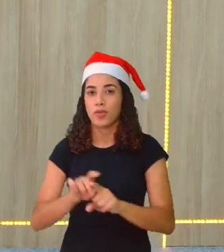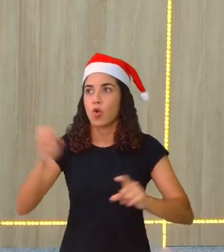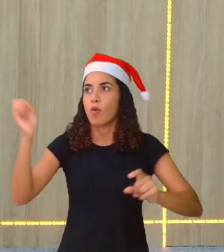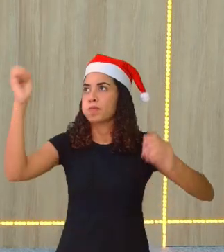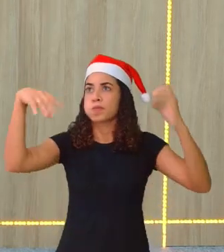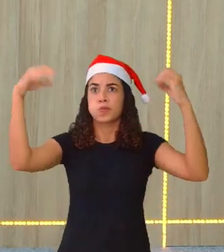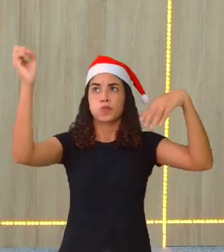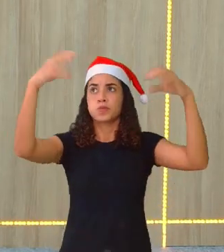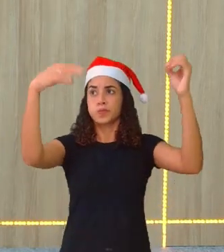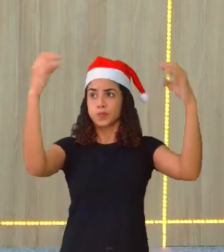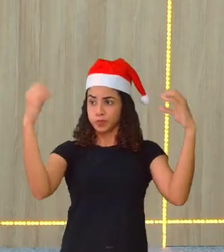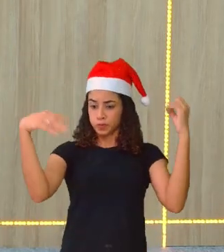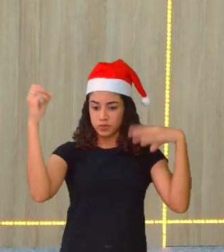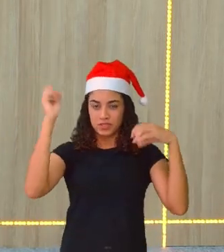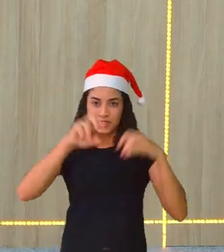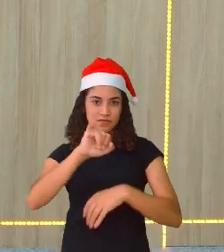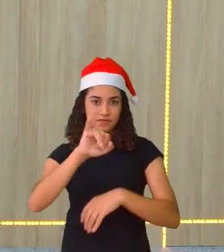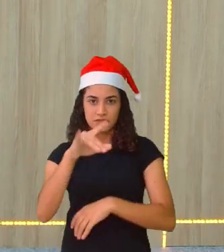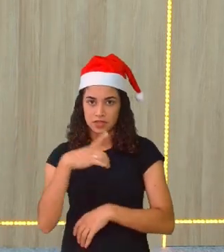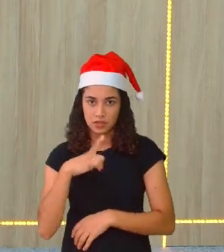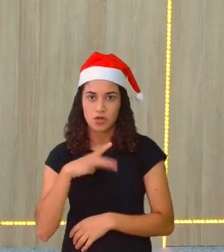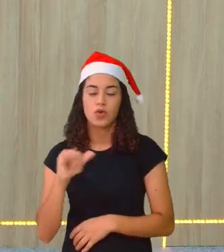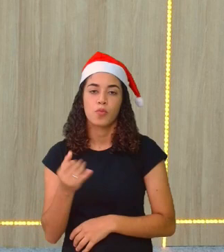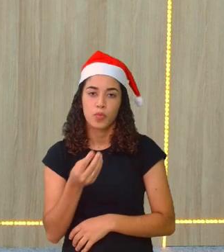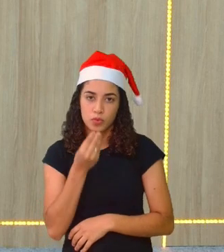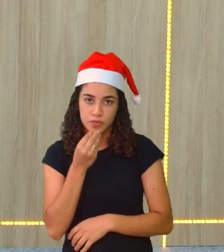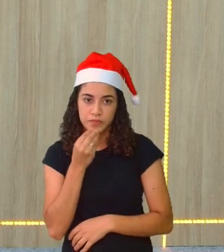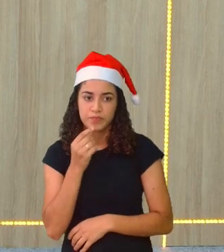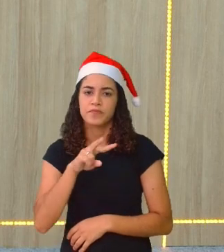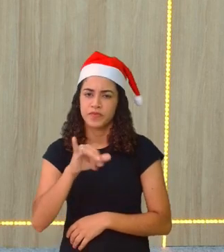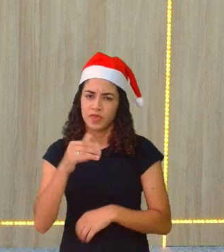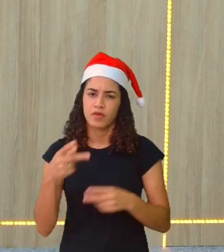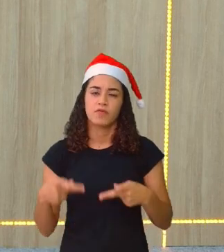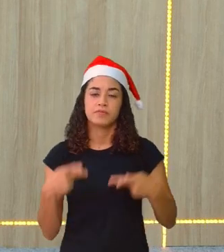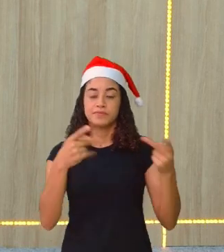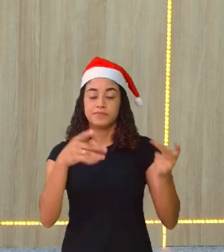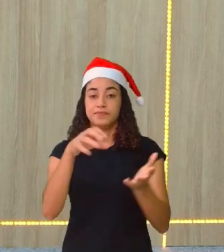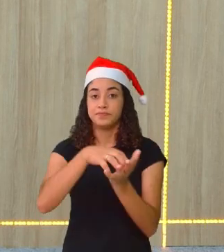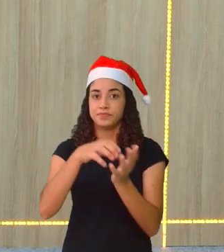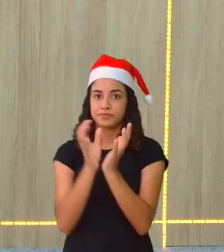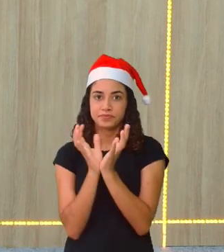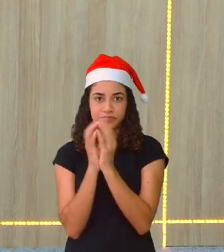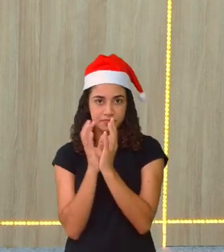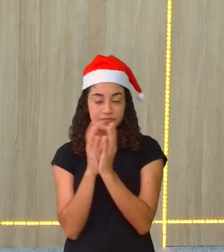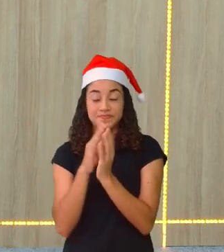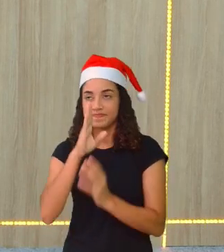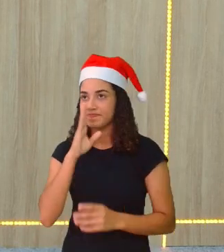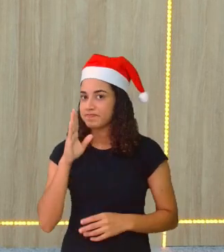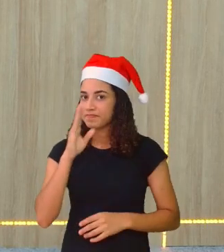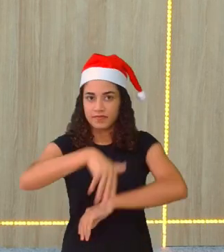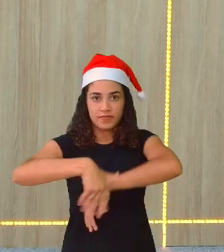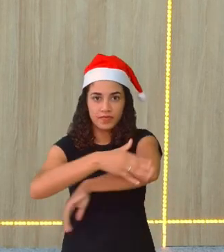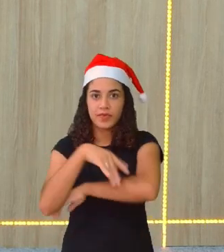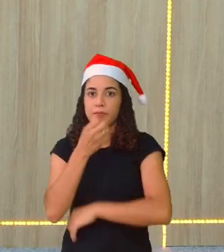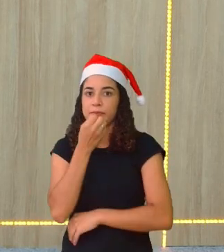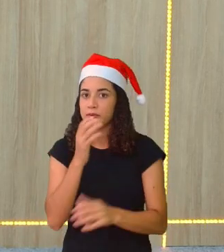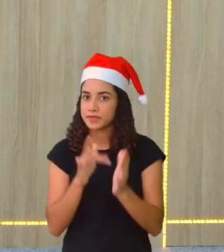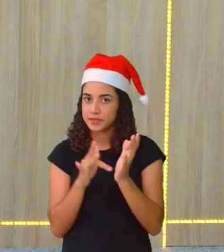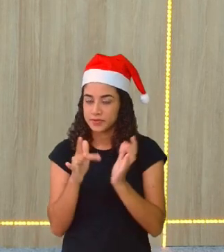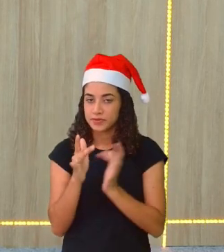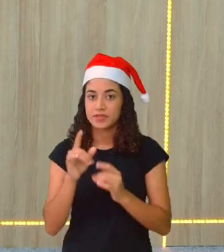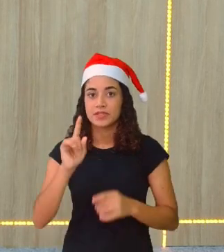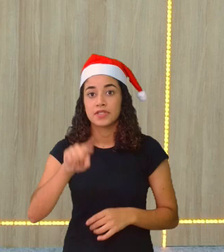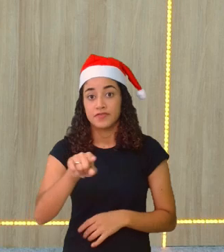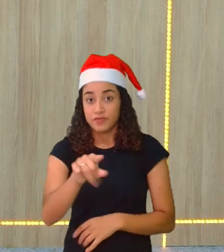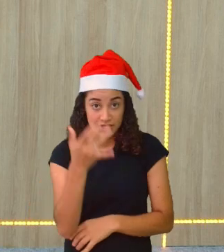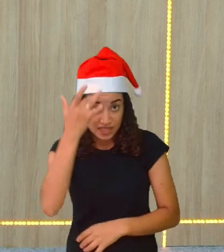luzes, né. Quem tiver oportunidade, eu recomendo que vá visitar o centro do Recife, principalmente a Rua do Bom Jesus, que,